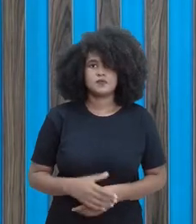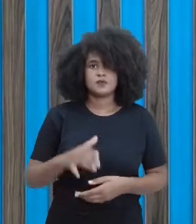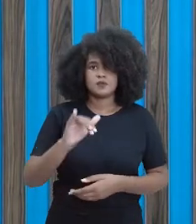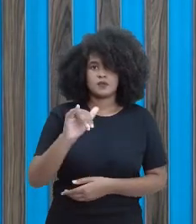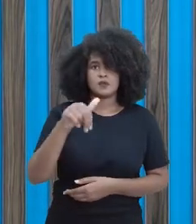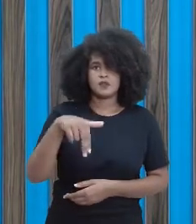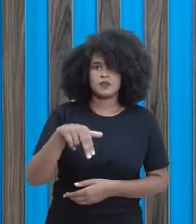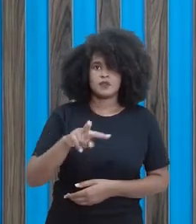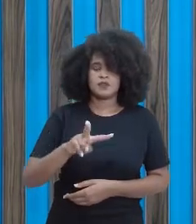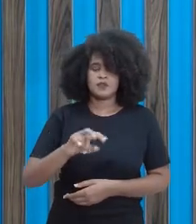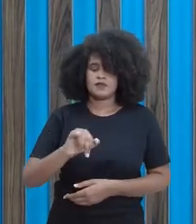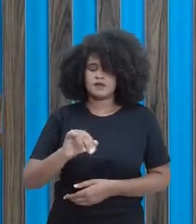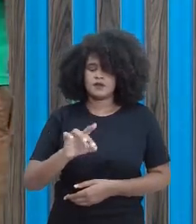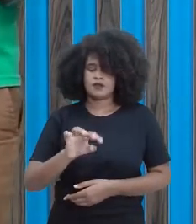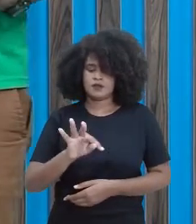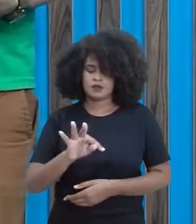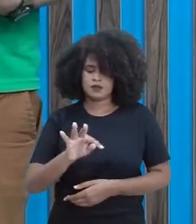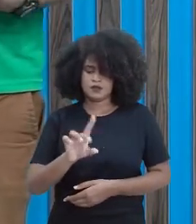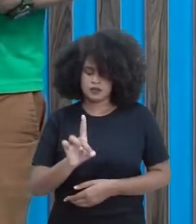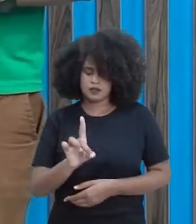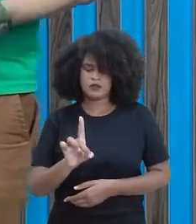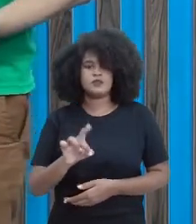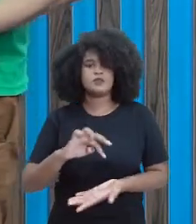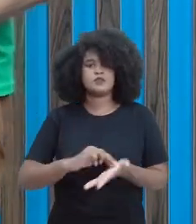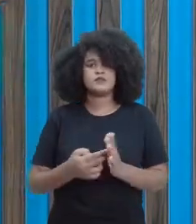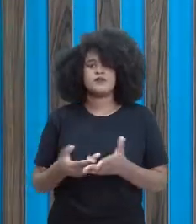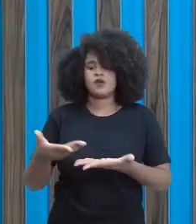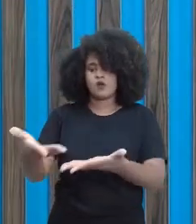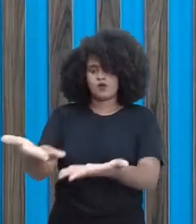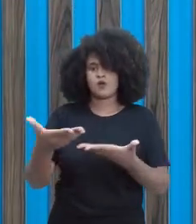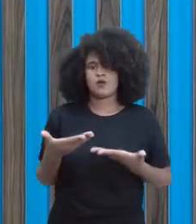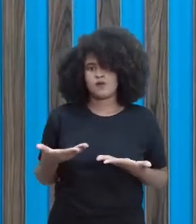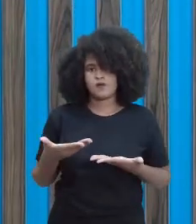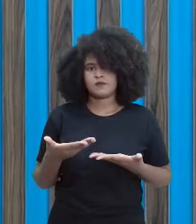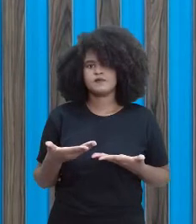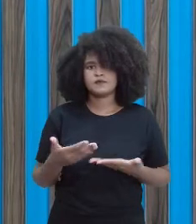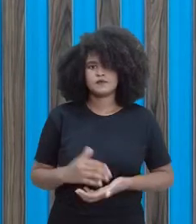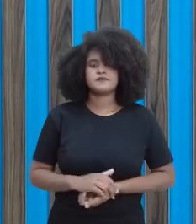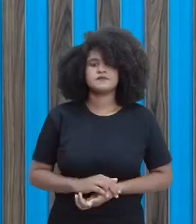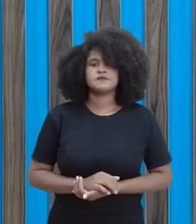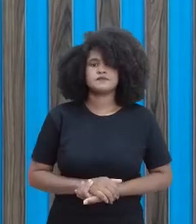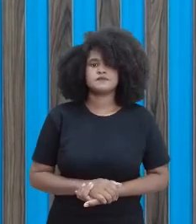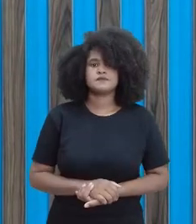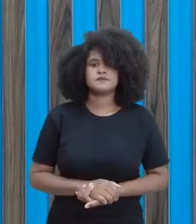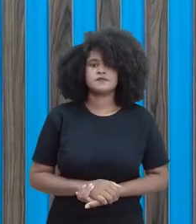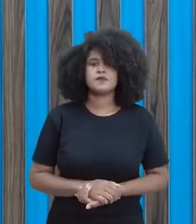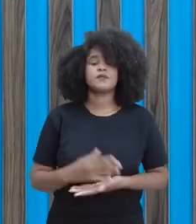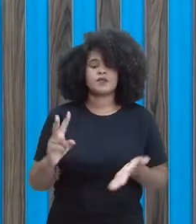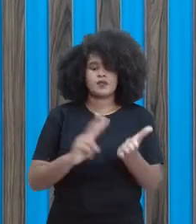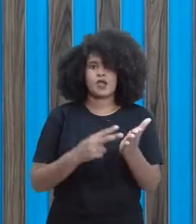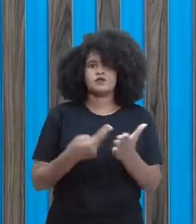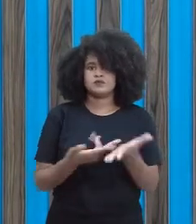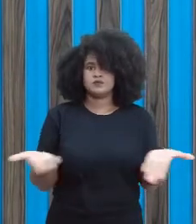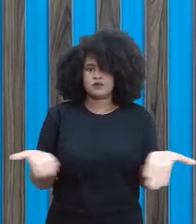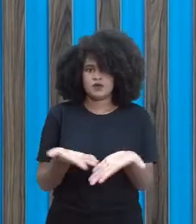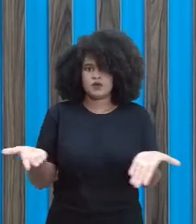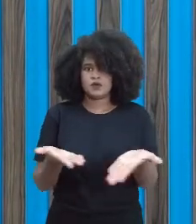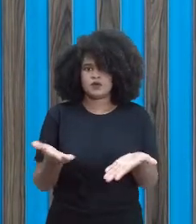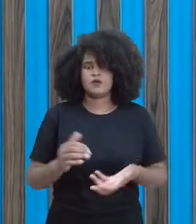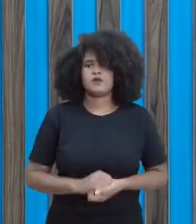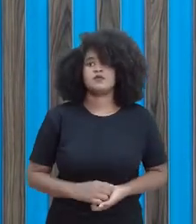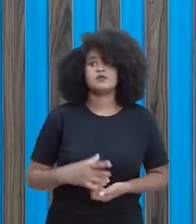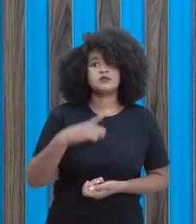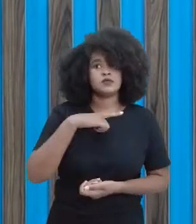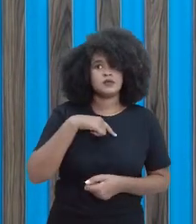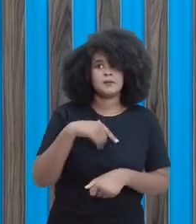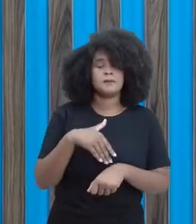convidar, parece ser alguma outra palavra, né? Mas é convidar, né? Então ficou a tradução seguinte, gente, ó, e outra palavra, e mais cognato